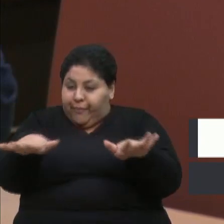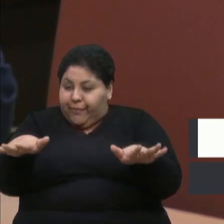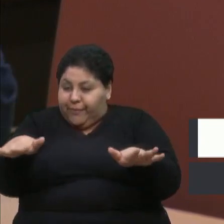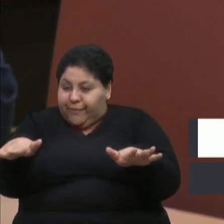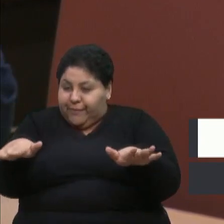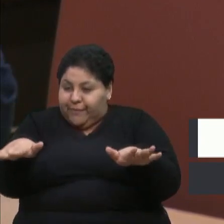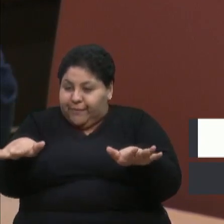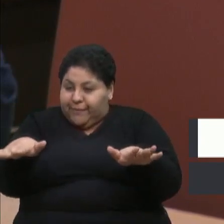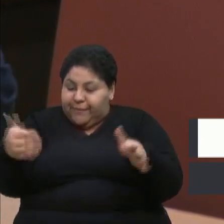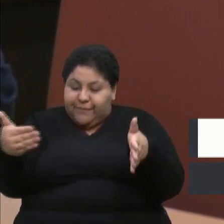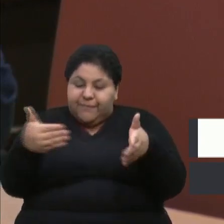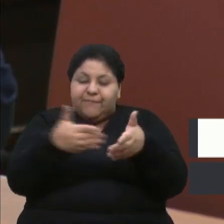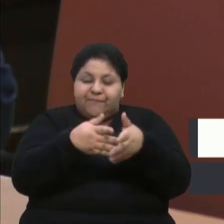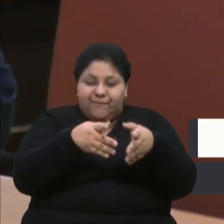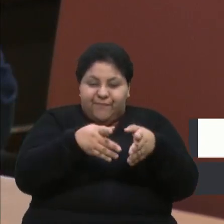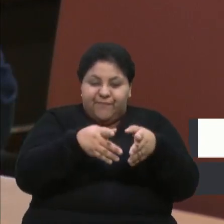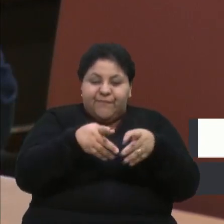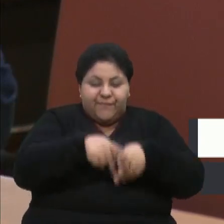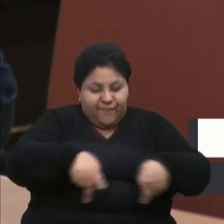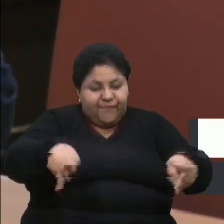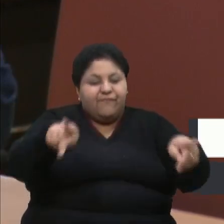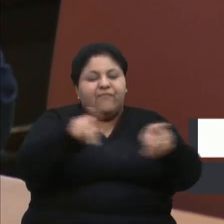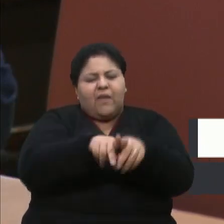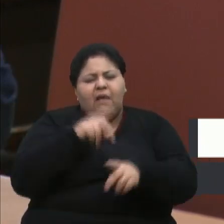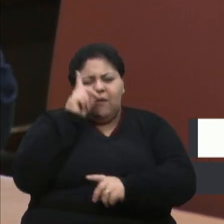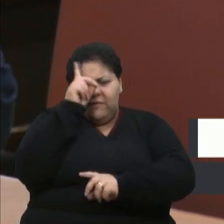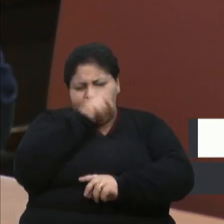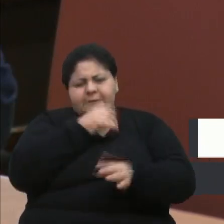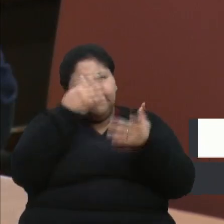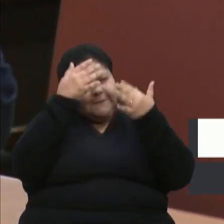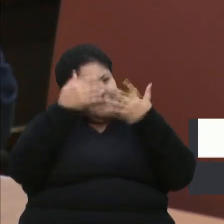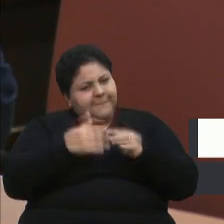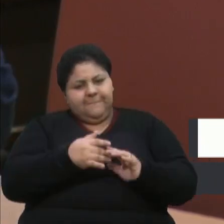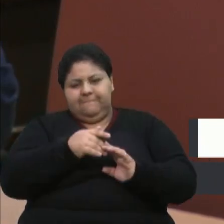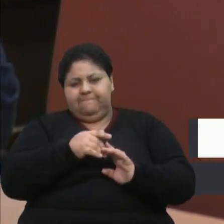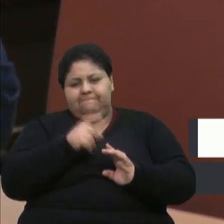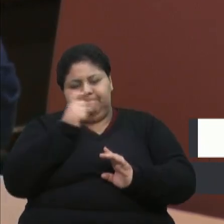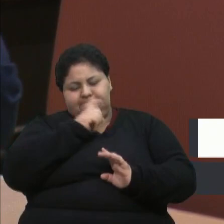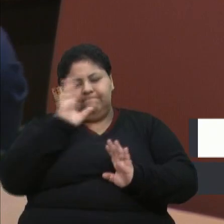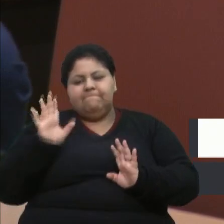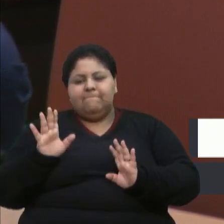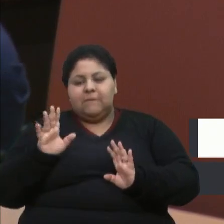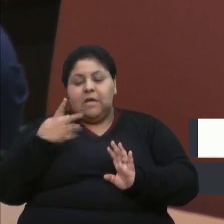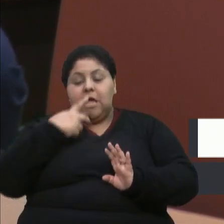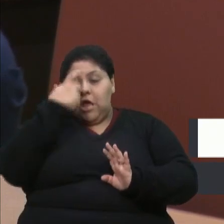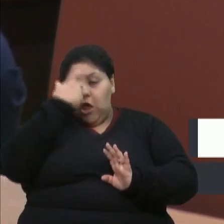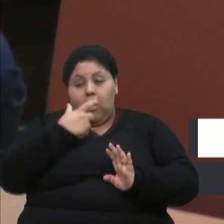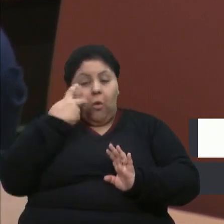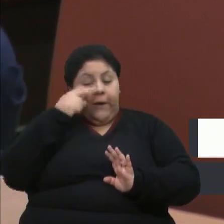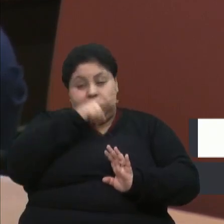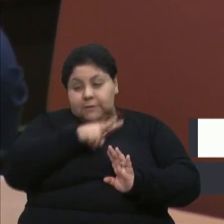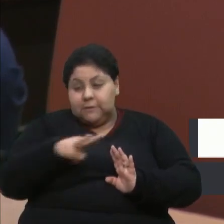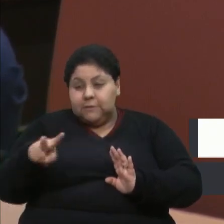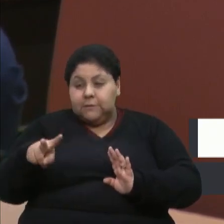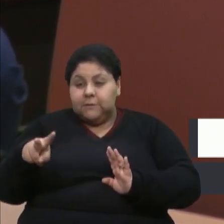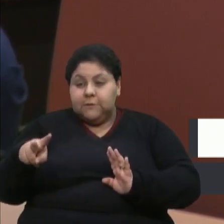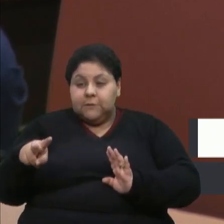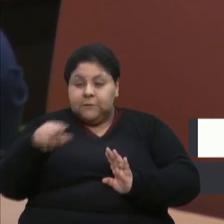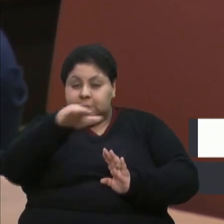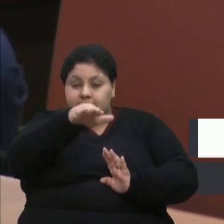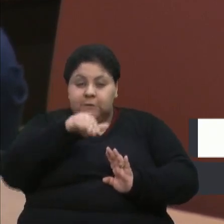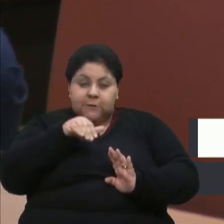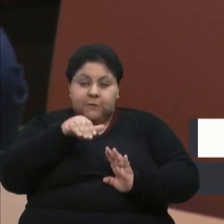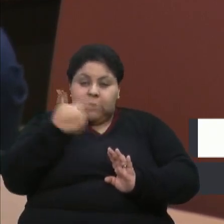enfim, é difícil você explicar que não era isso. Mas eu acho que essa visão de buscar fora projetos que